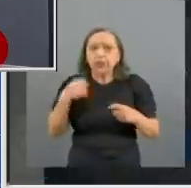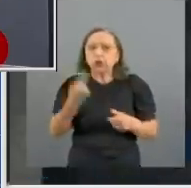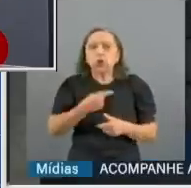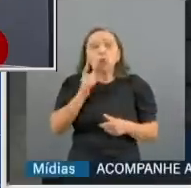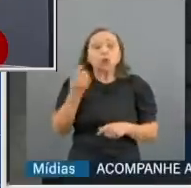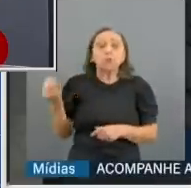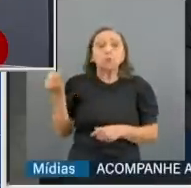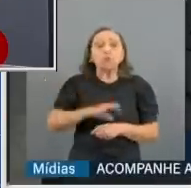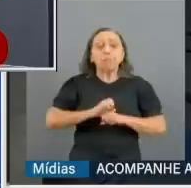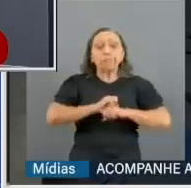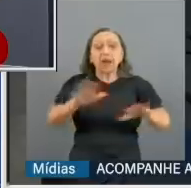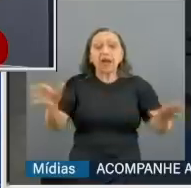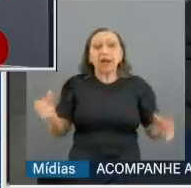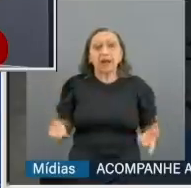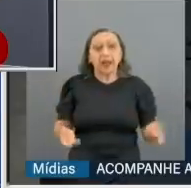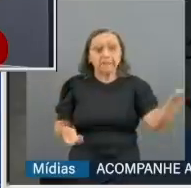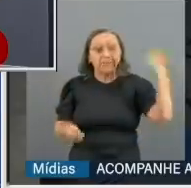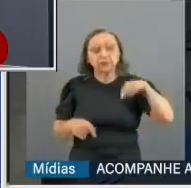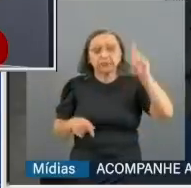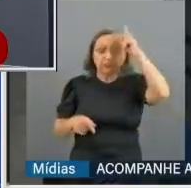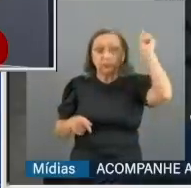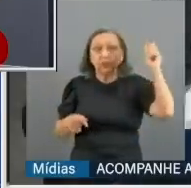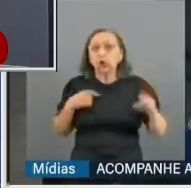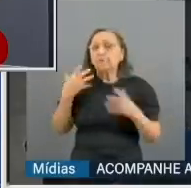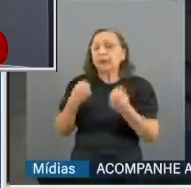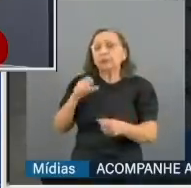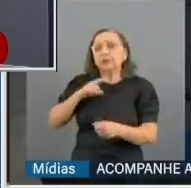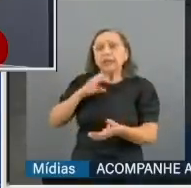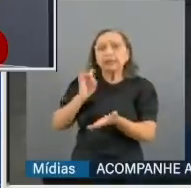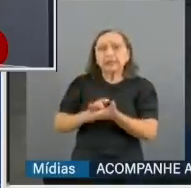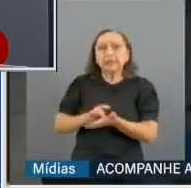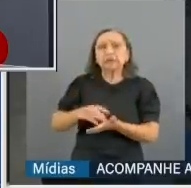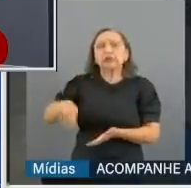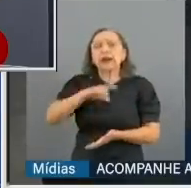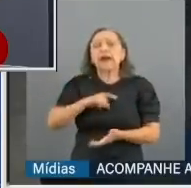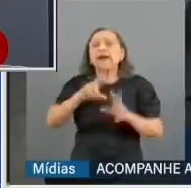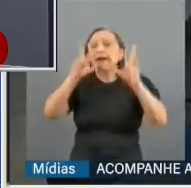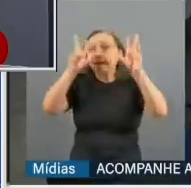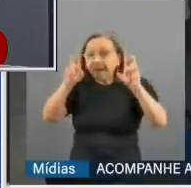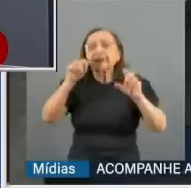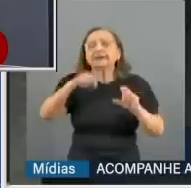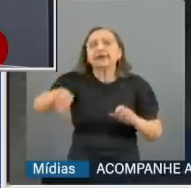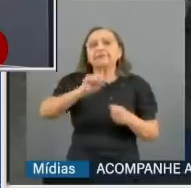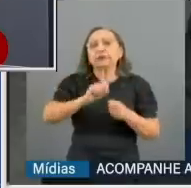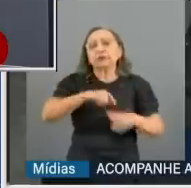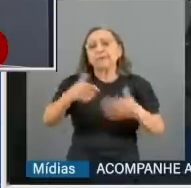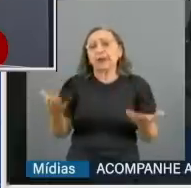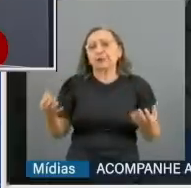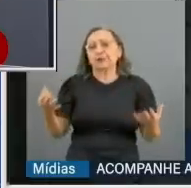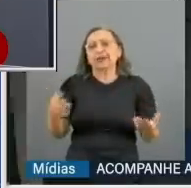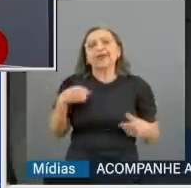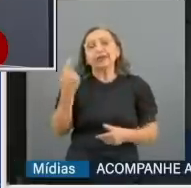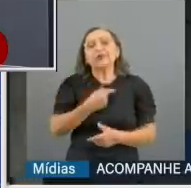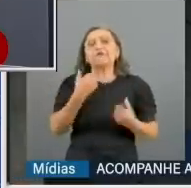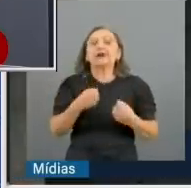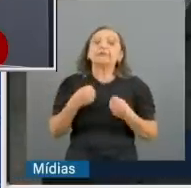precisa ter prioridade nessas análises. Quando se trata de réu preso, você precisa, o ministro, no caso aí,